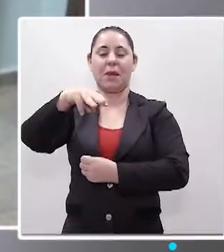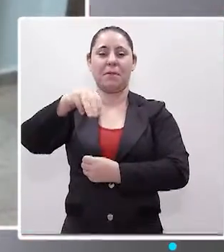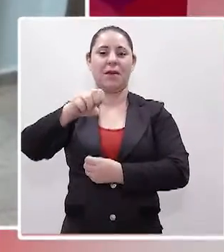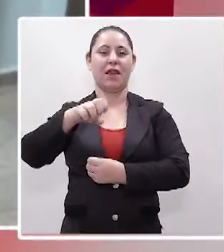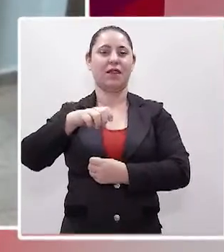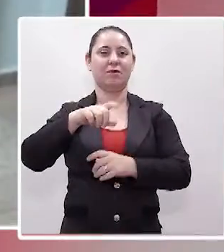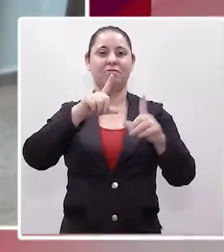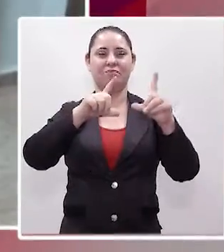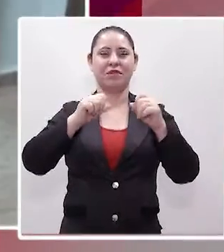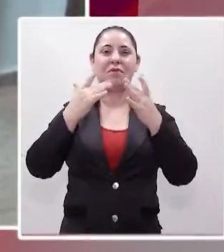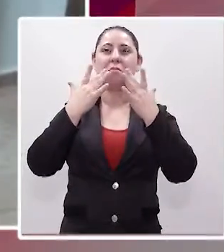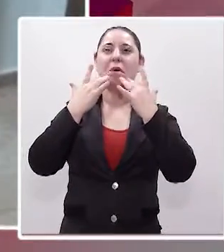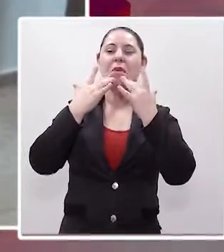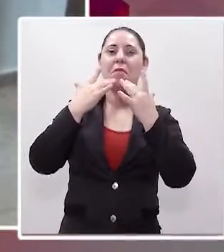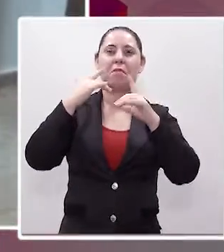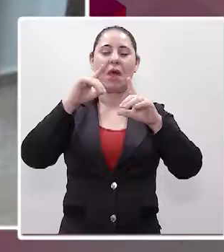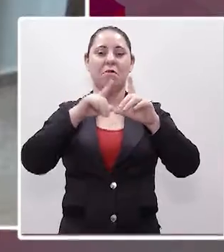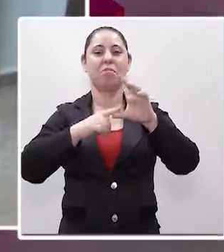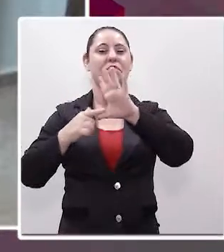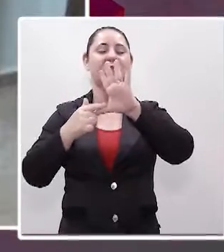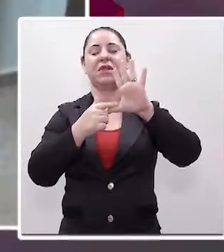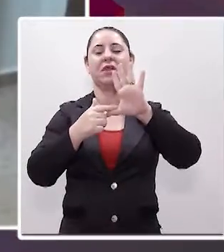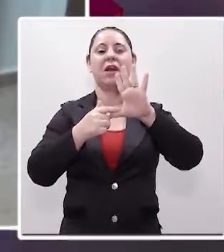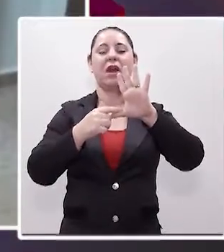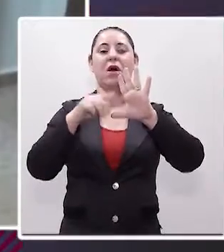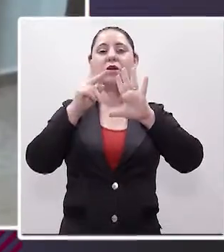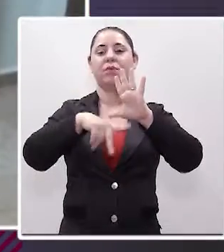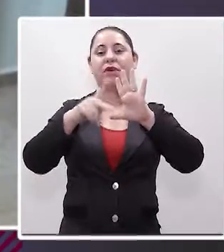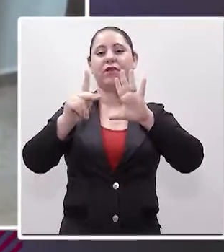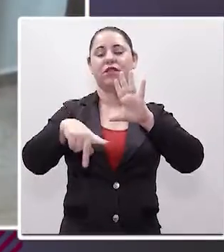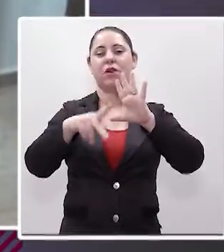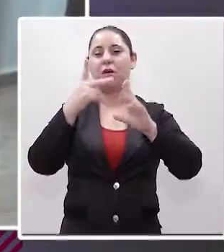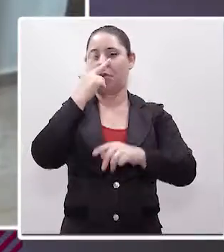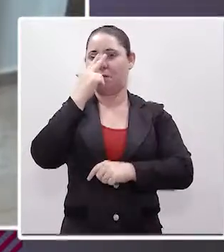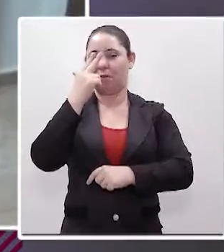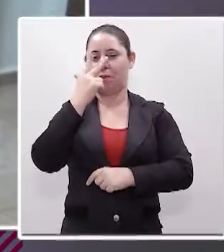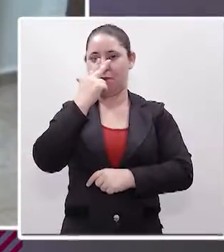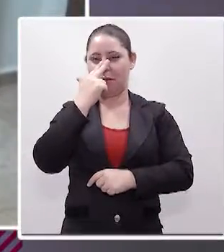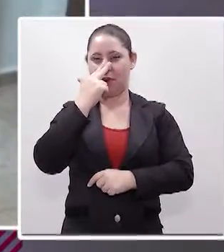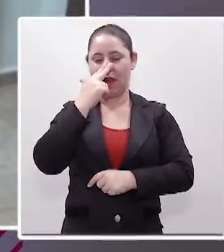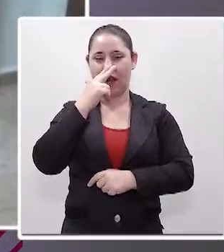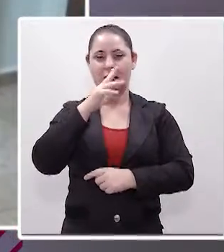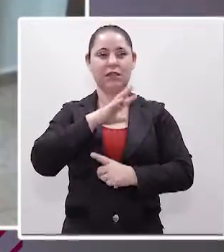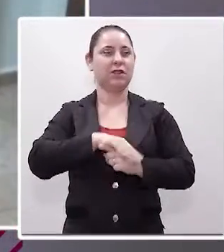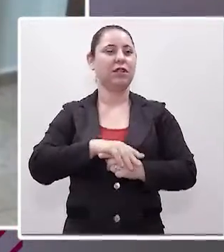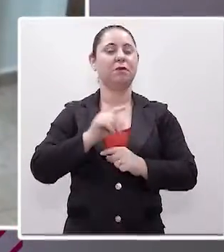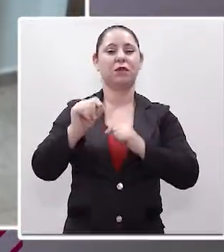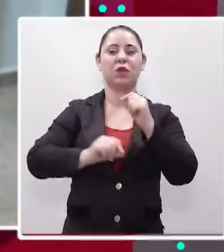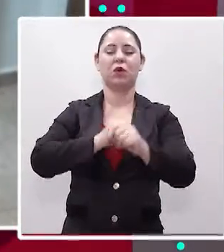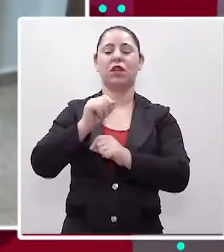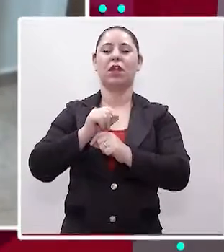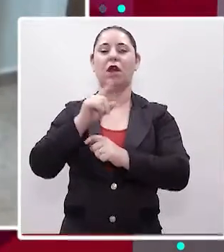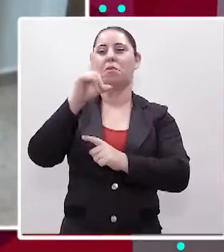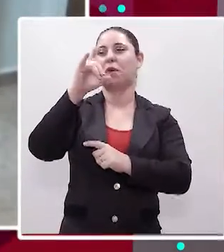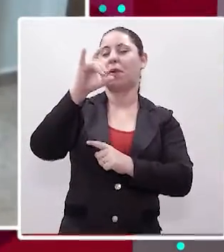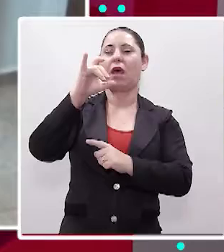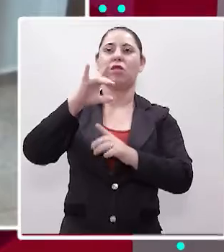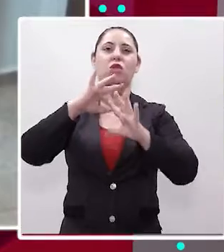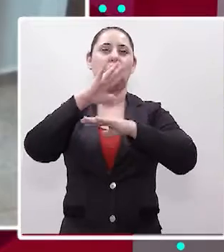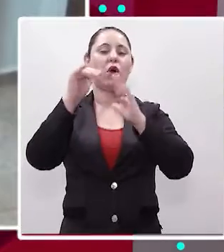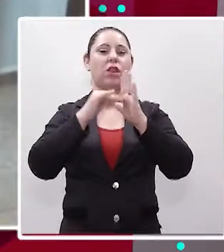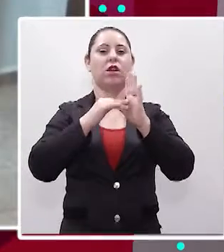muitos memes, né, muitas críticas, enfim, que professor virou classroom influencer,